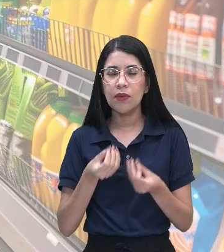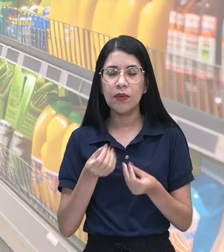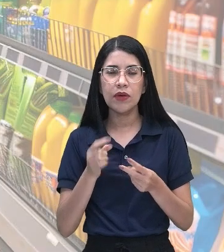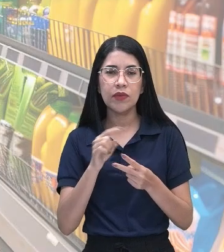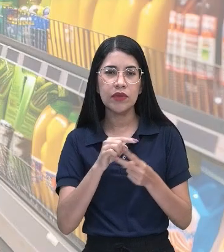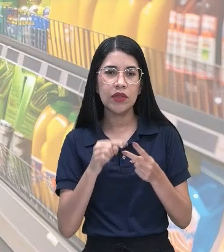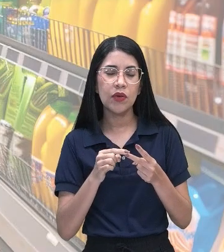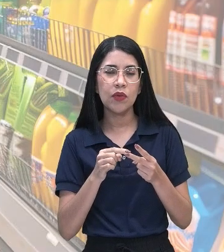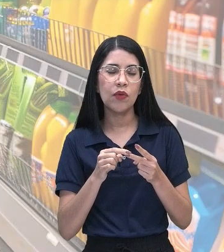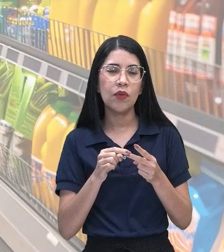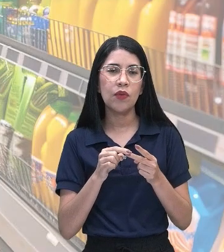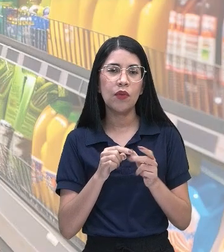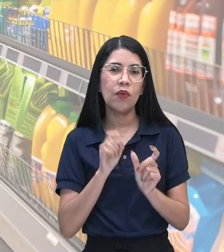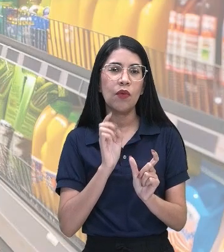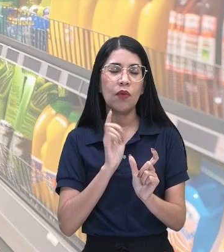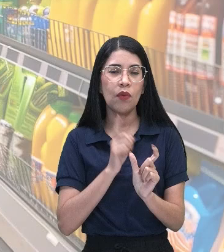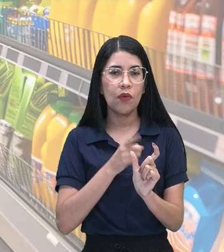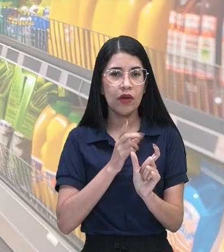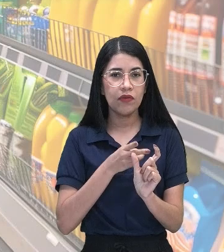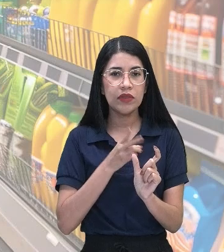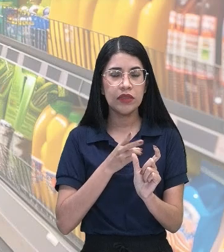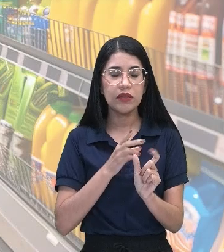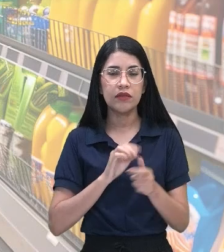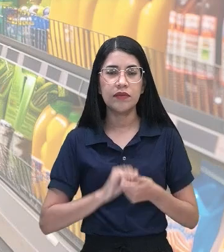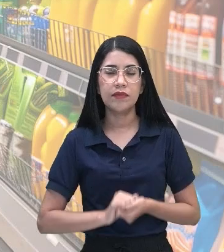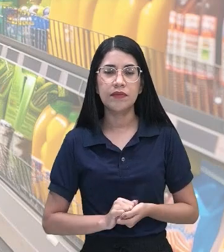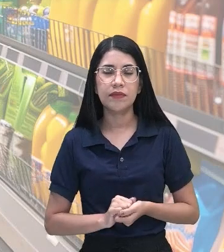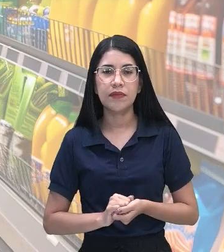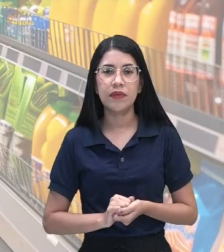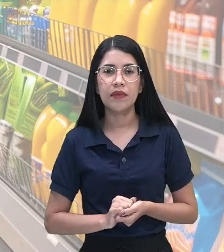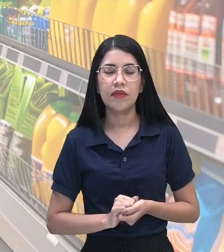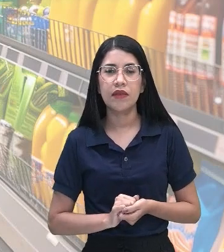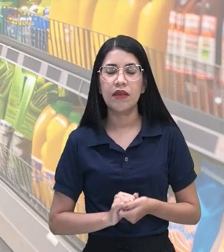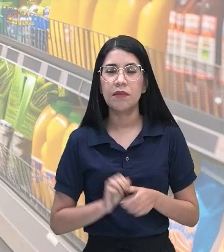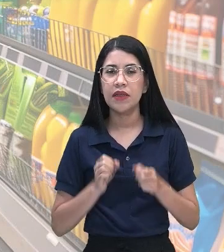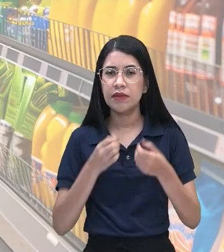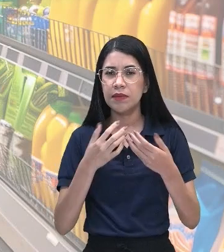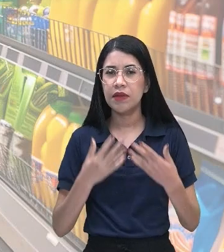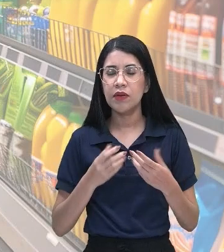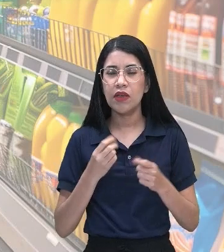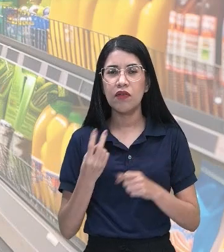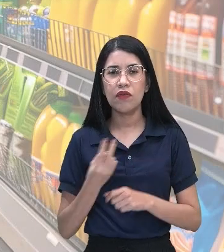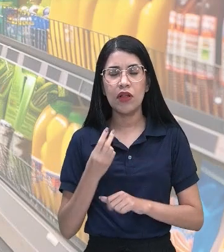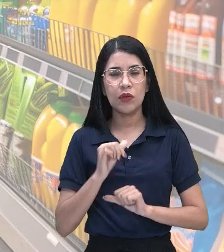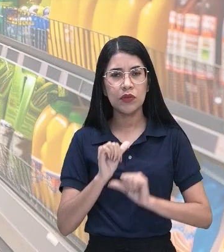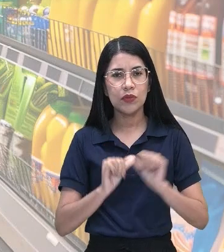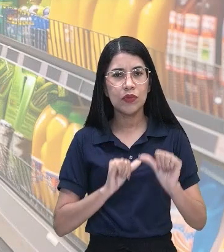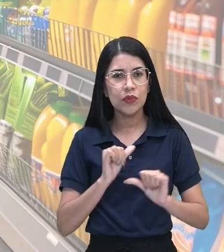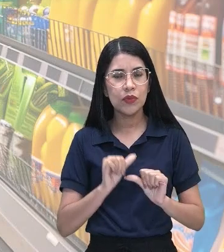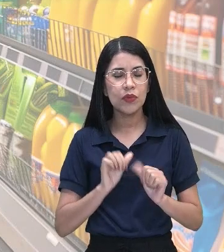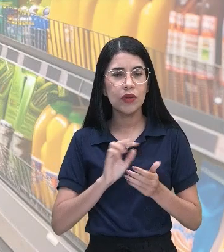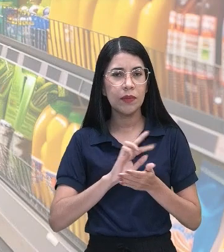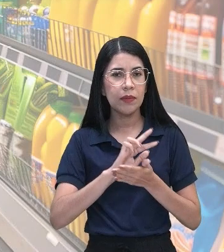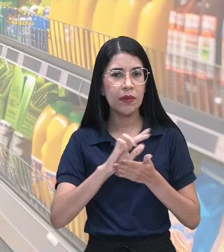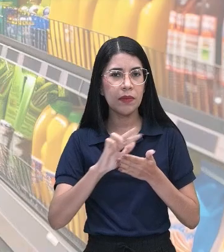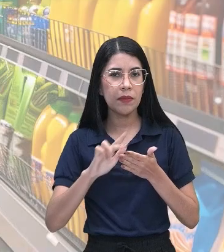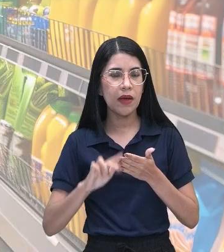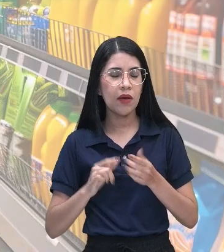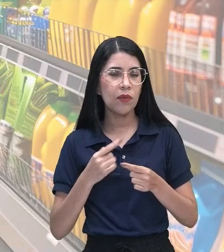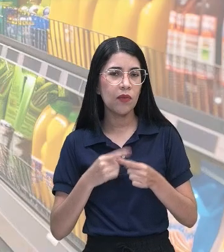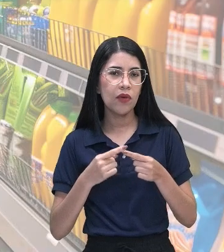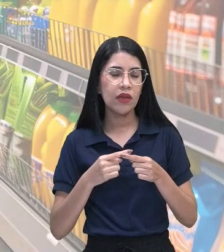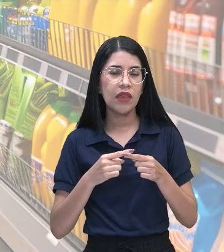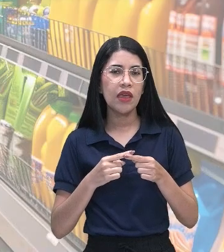o coeficiente linear. Mas olha só, pessoal, falando com você aqui falando de variação de preço, né? Por que as coisas aumentam